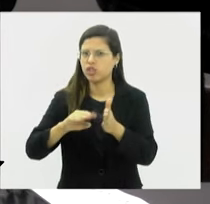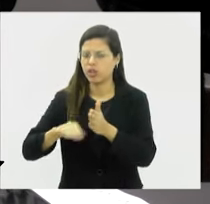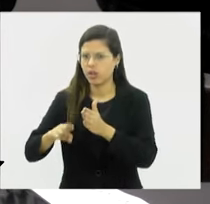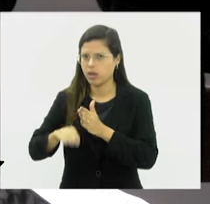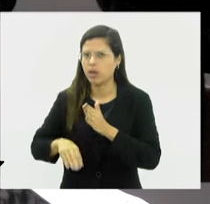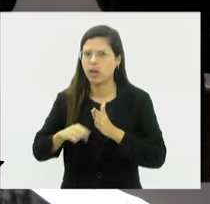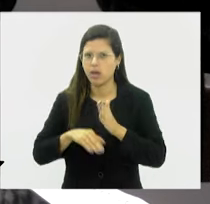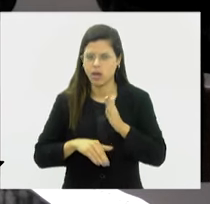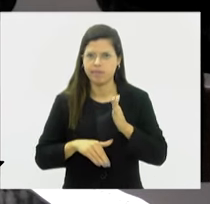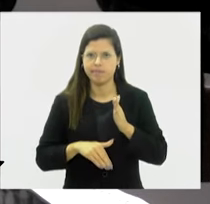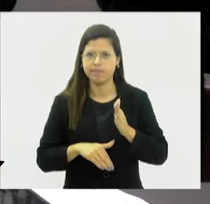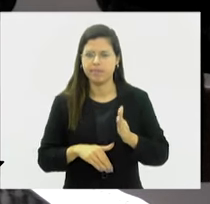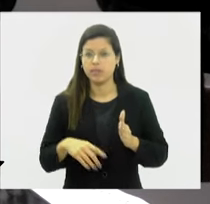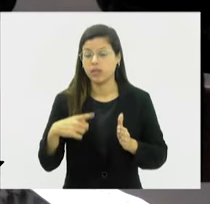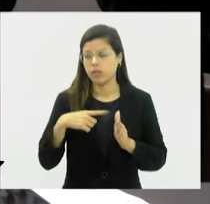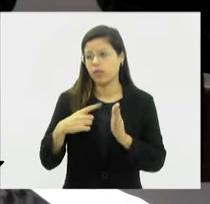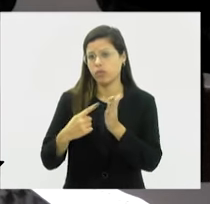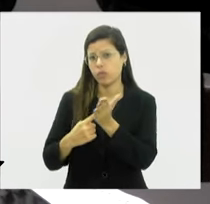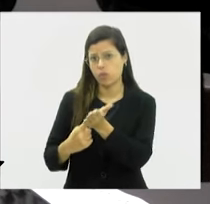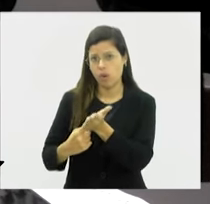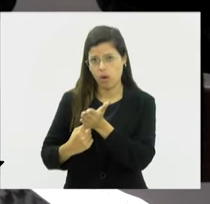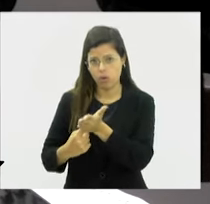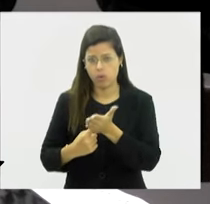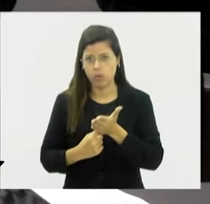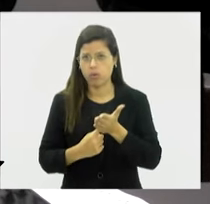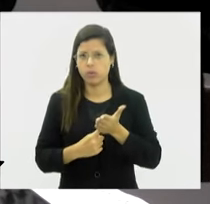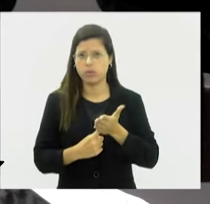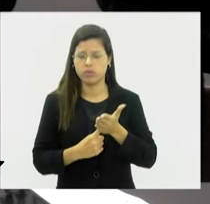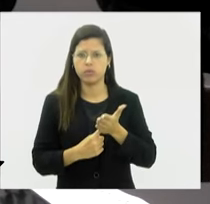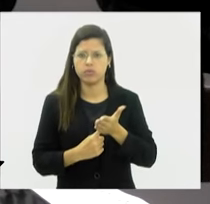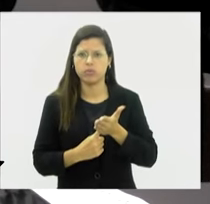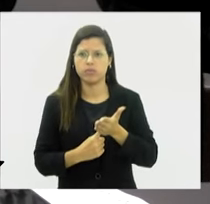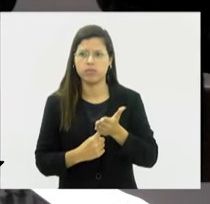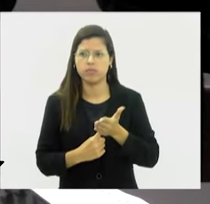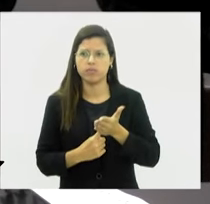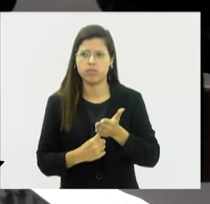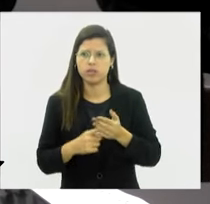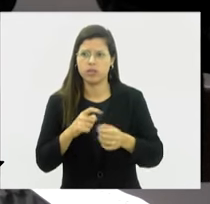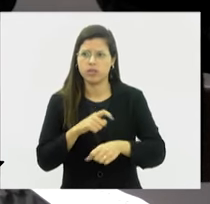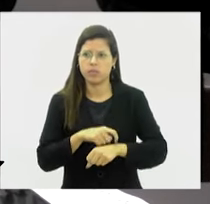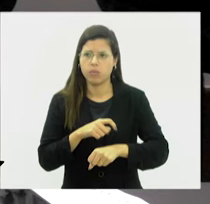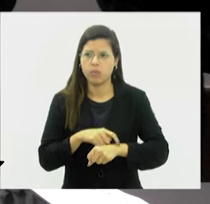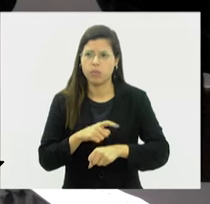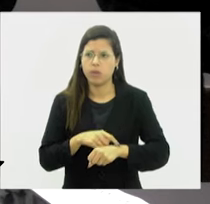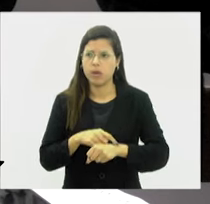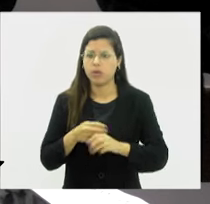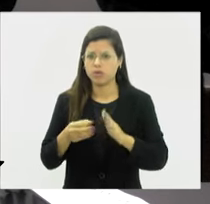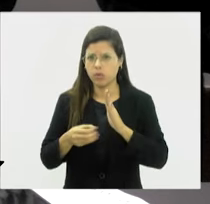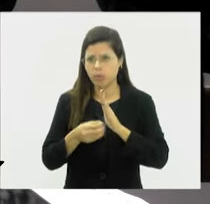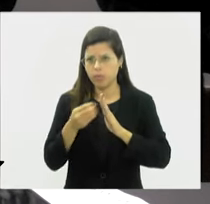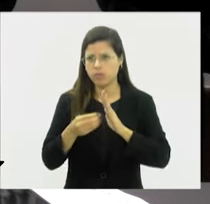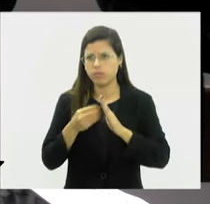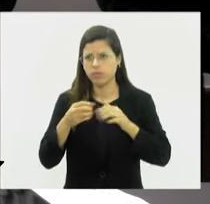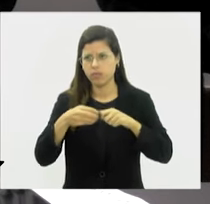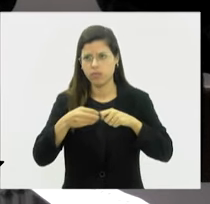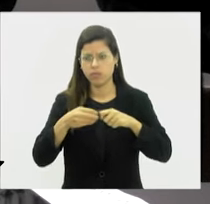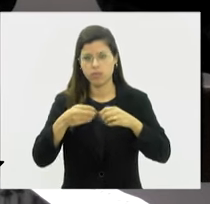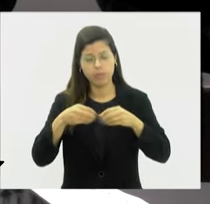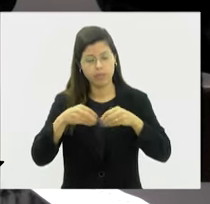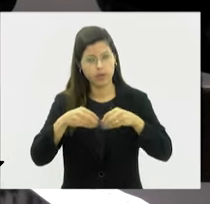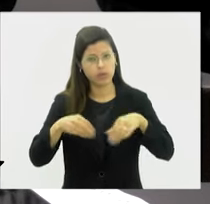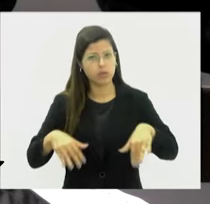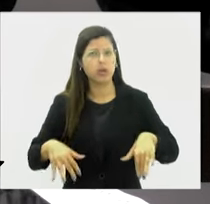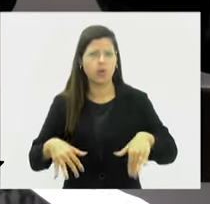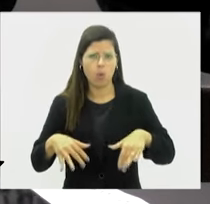um acordo, eu acho que, nesse momento, o parecerista em da prejudicabilidade, eu concordo